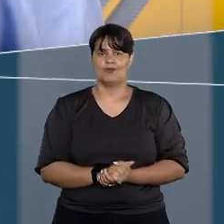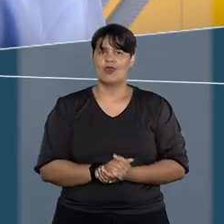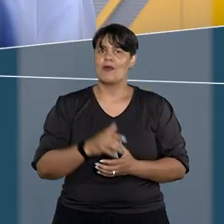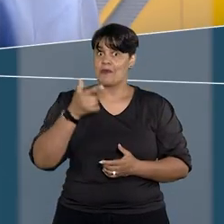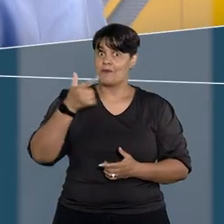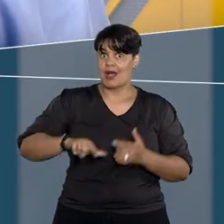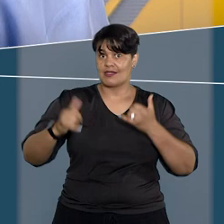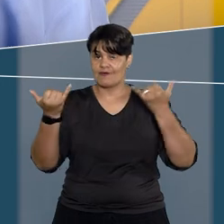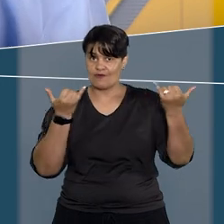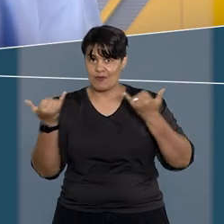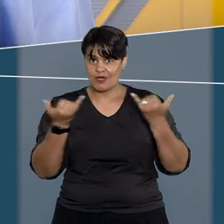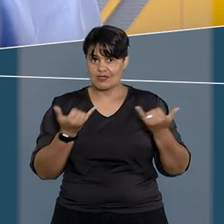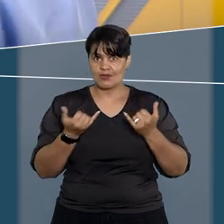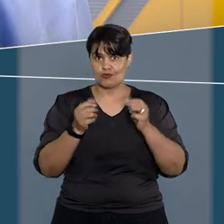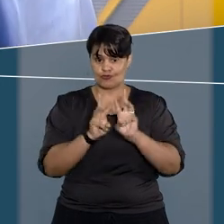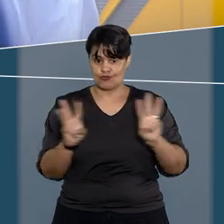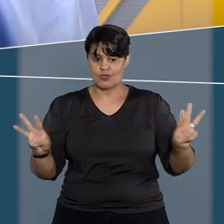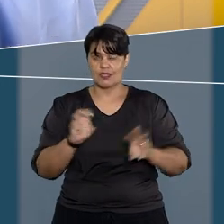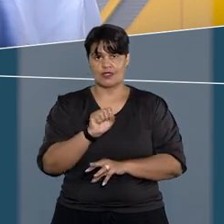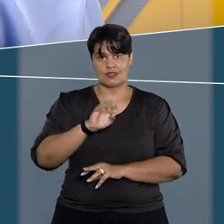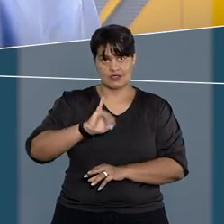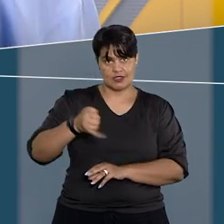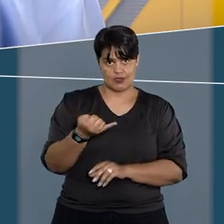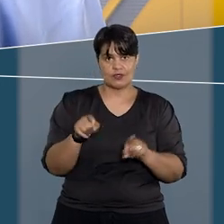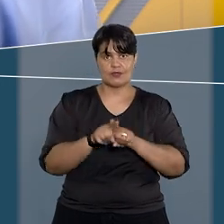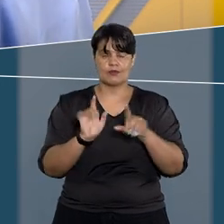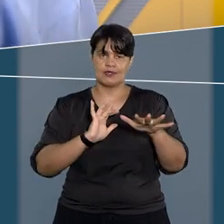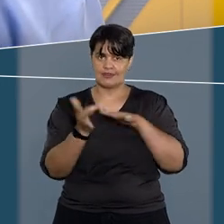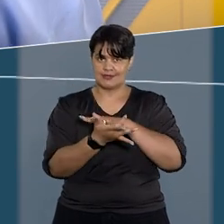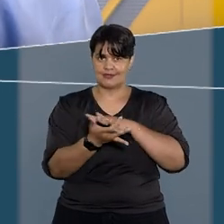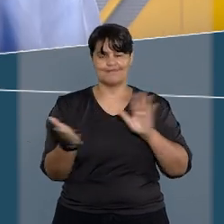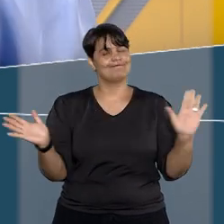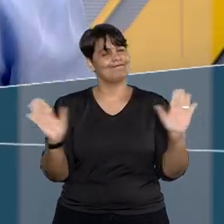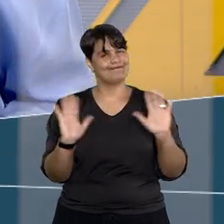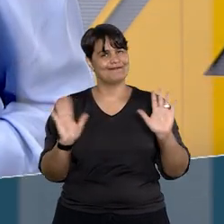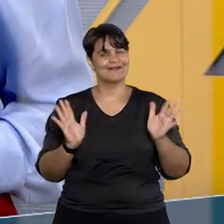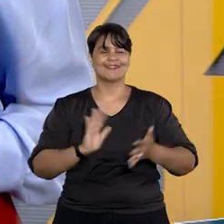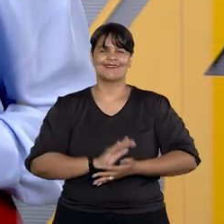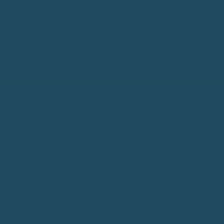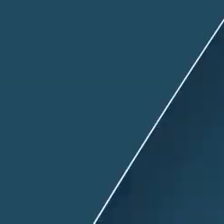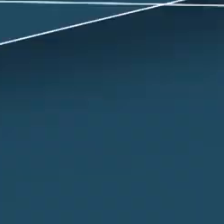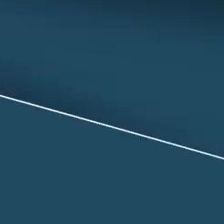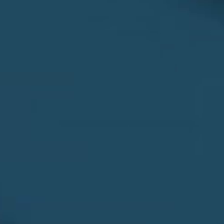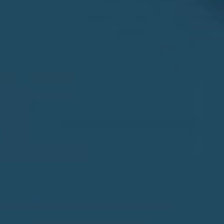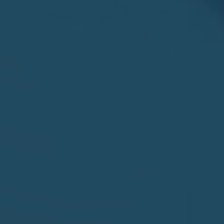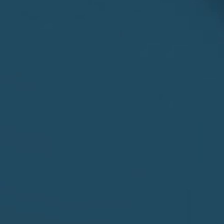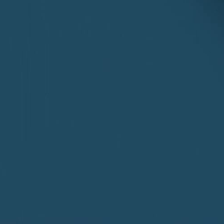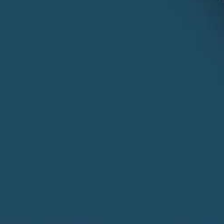Você confere outras notícias no site do STJ e nas nossas redes sociais. Até a próxima!